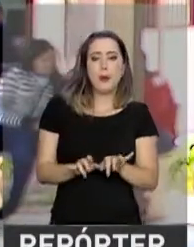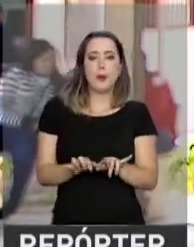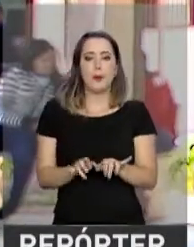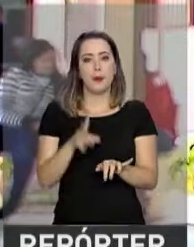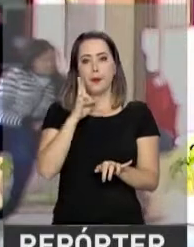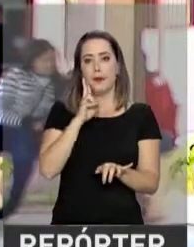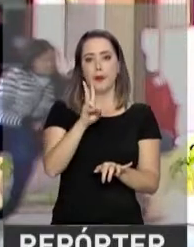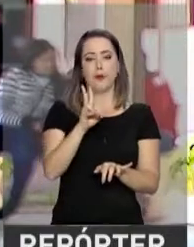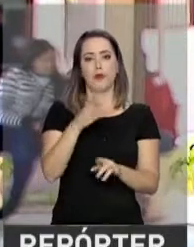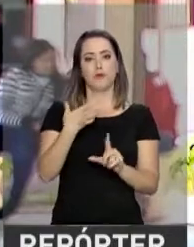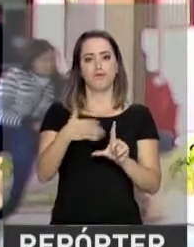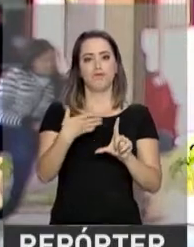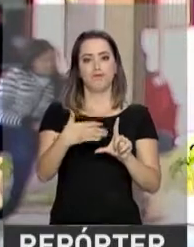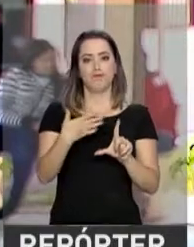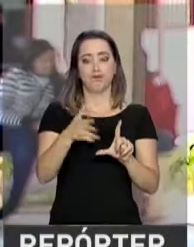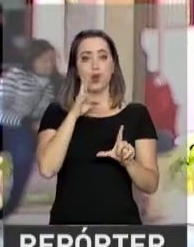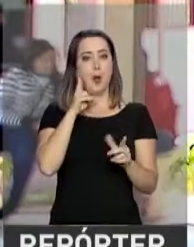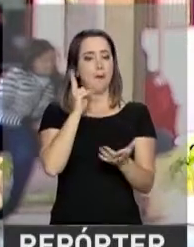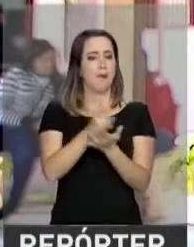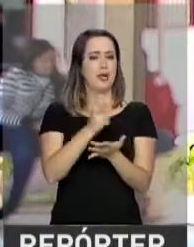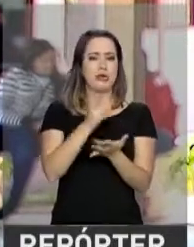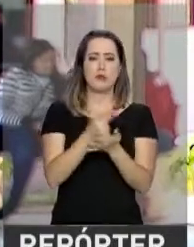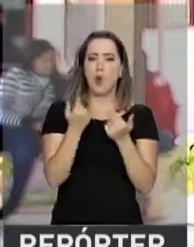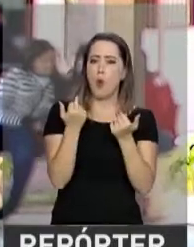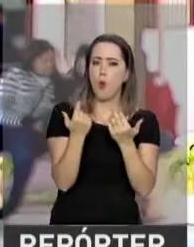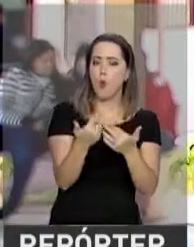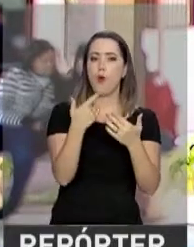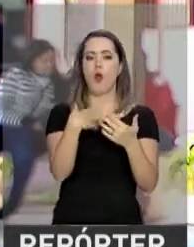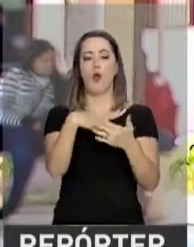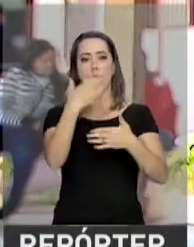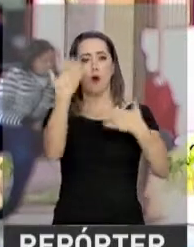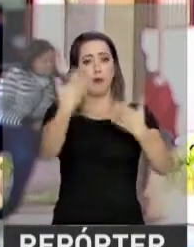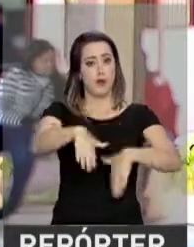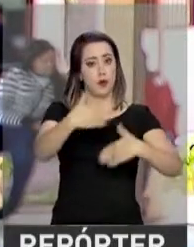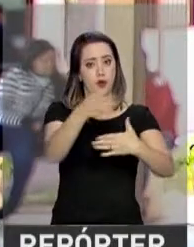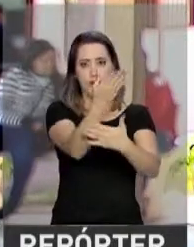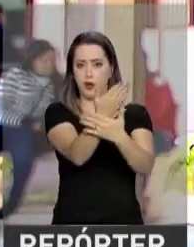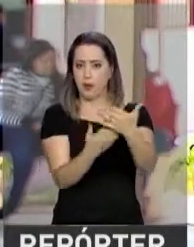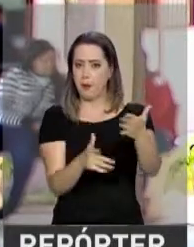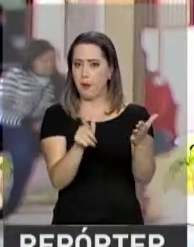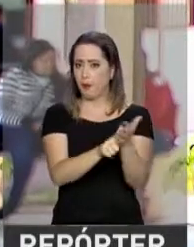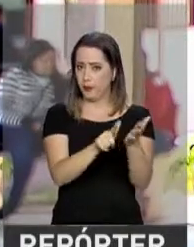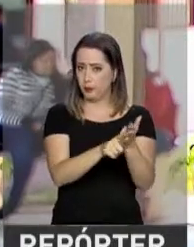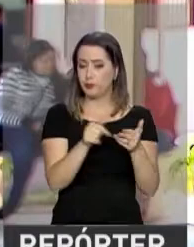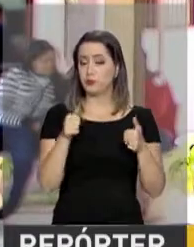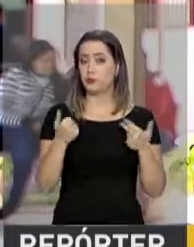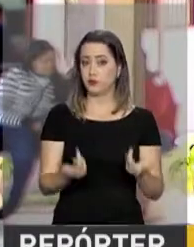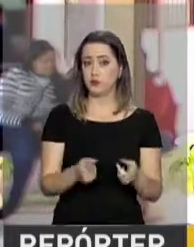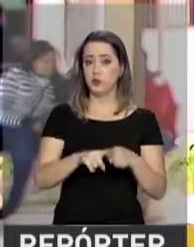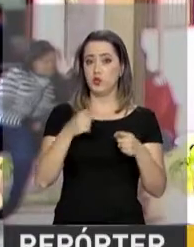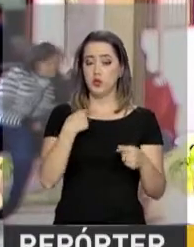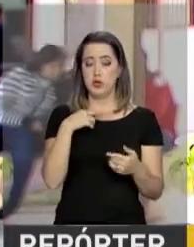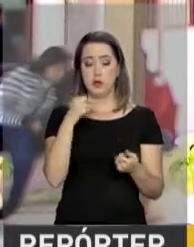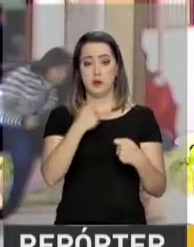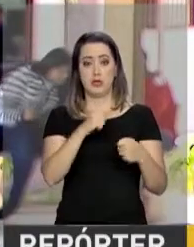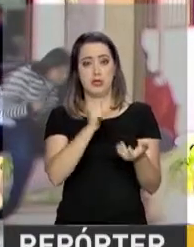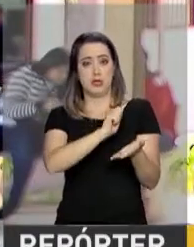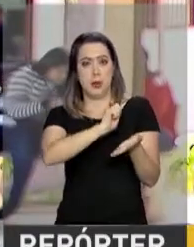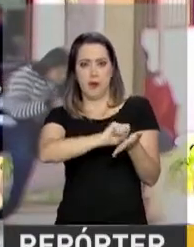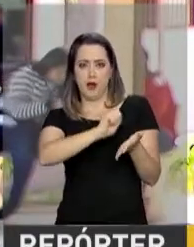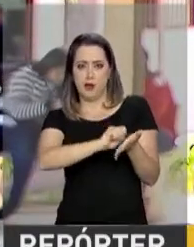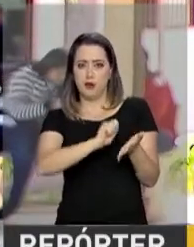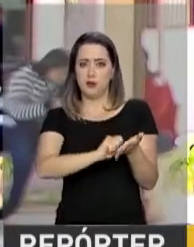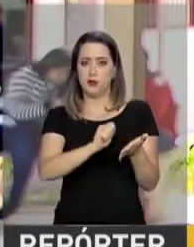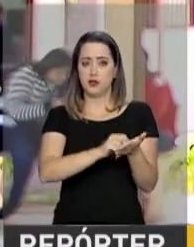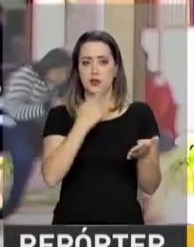que são as mesmas e na mesma ordem da prova regular já as respostas devem ser marcadas na folha de redação e no